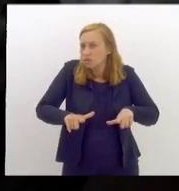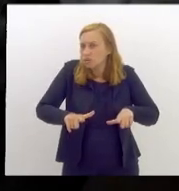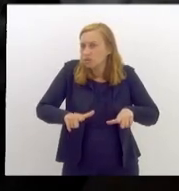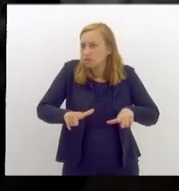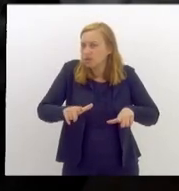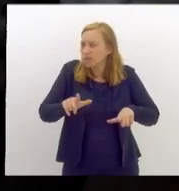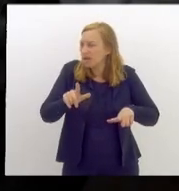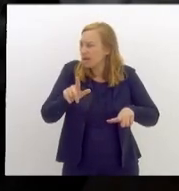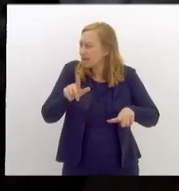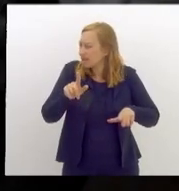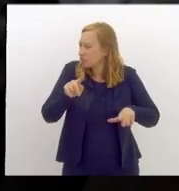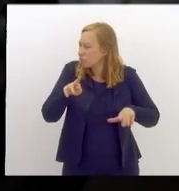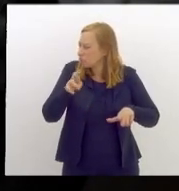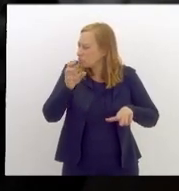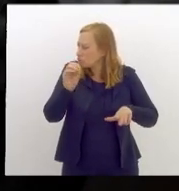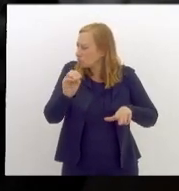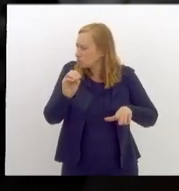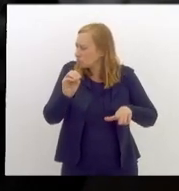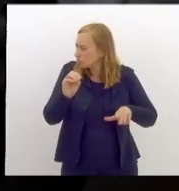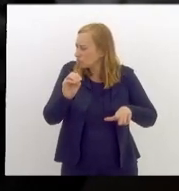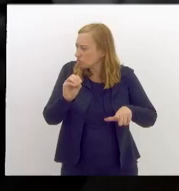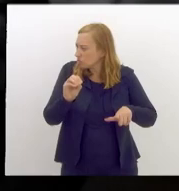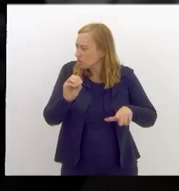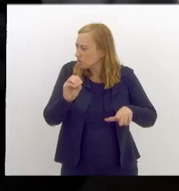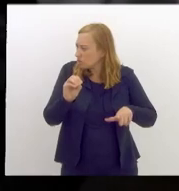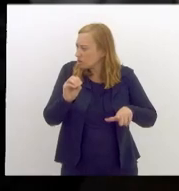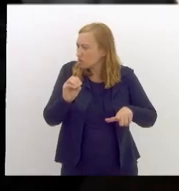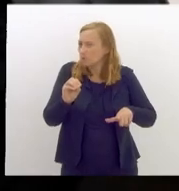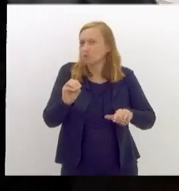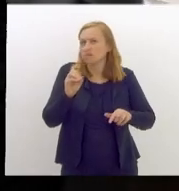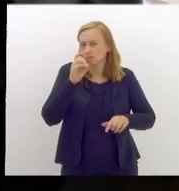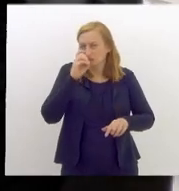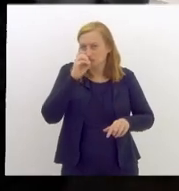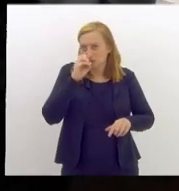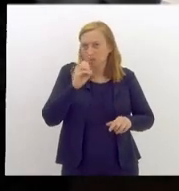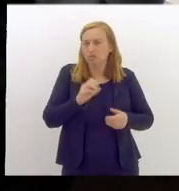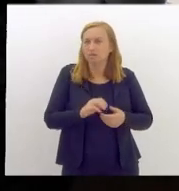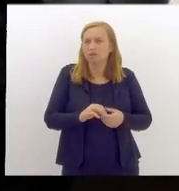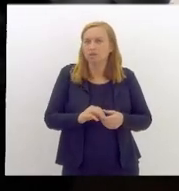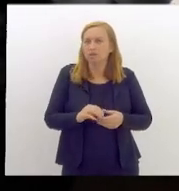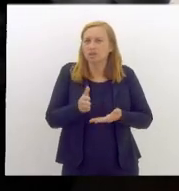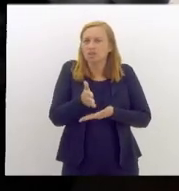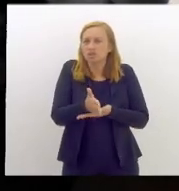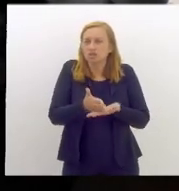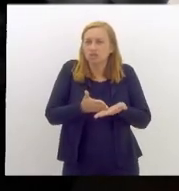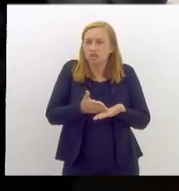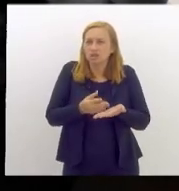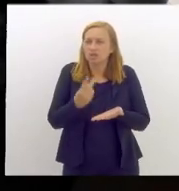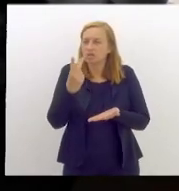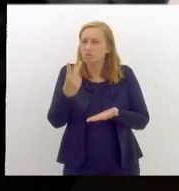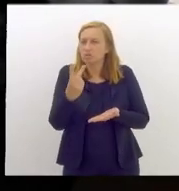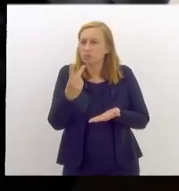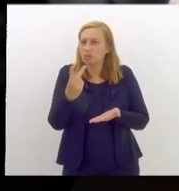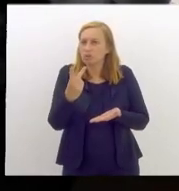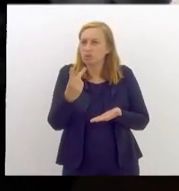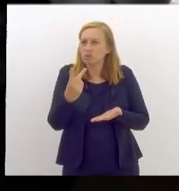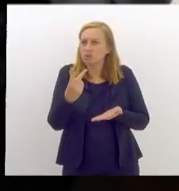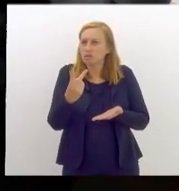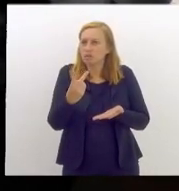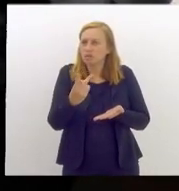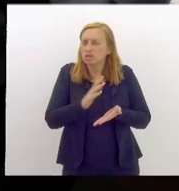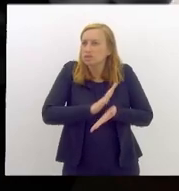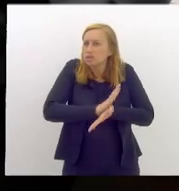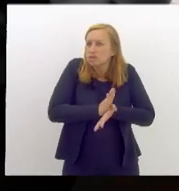do lume que ele seja desmembrado em dois E aí você tá destombando